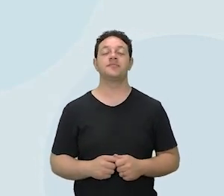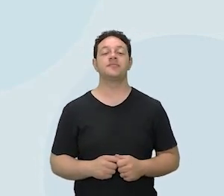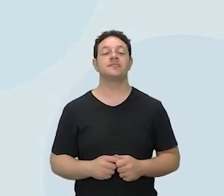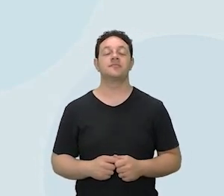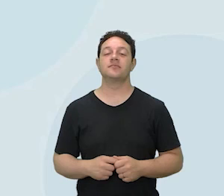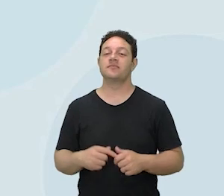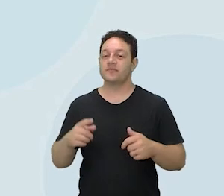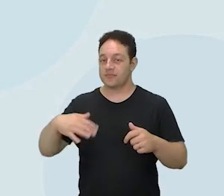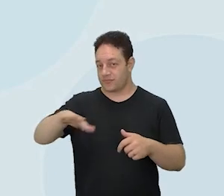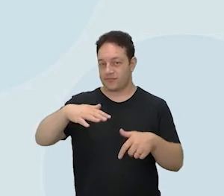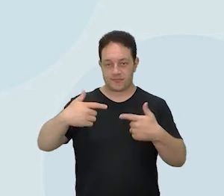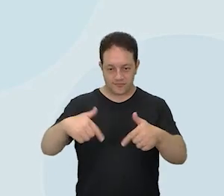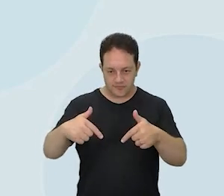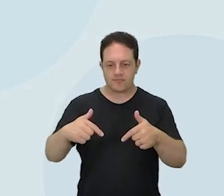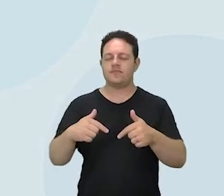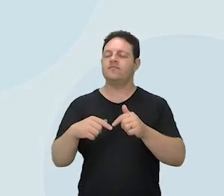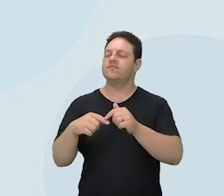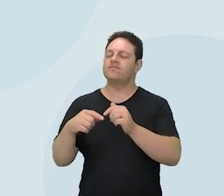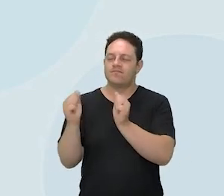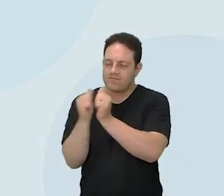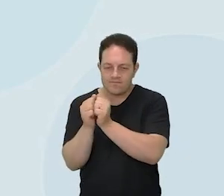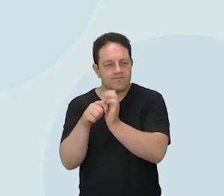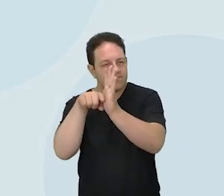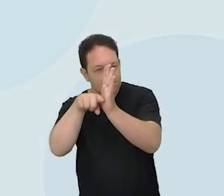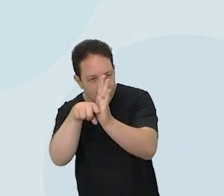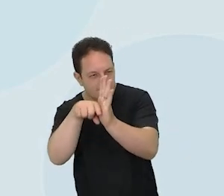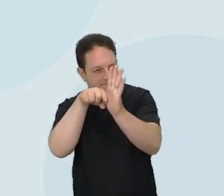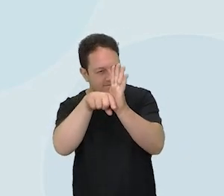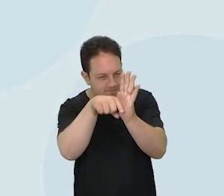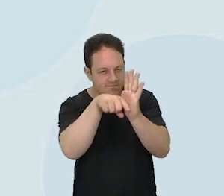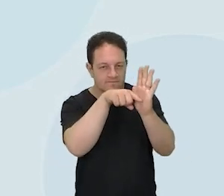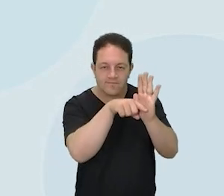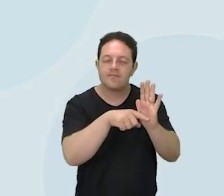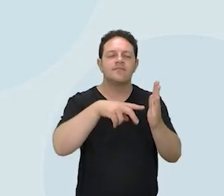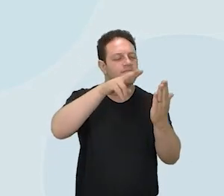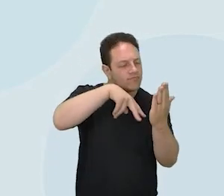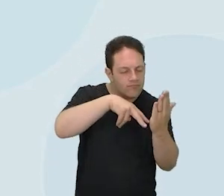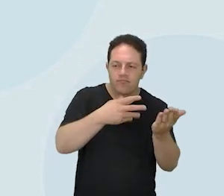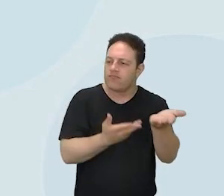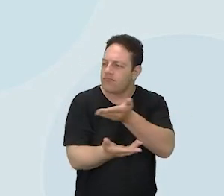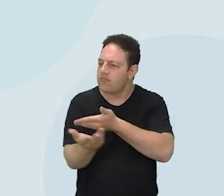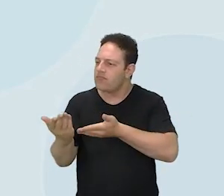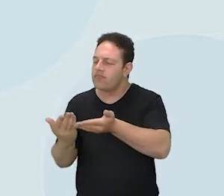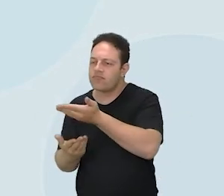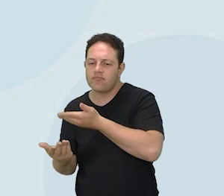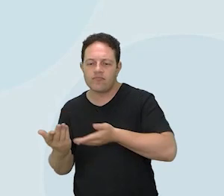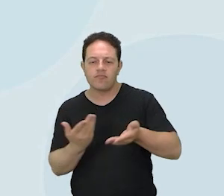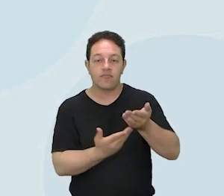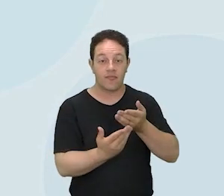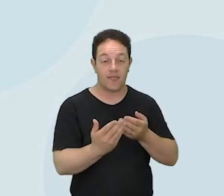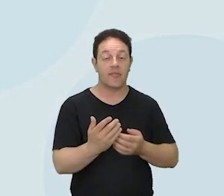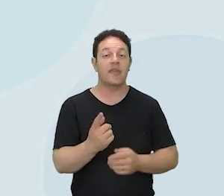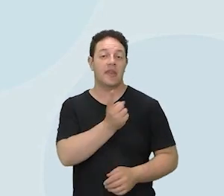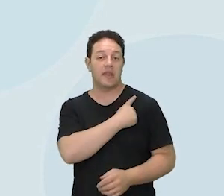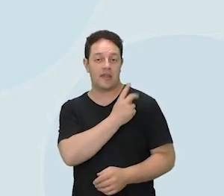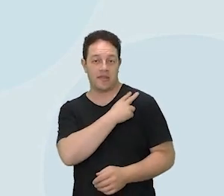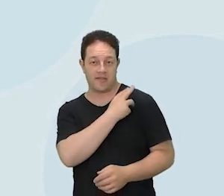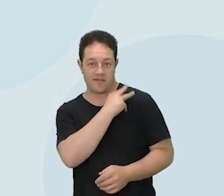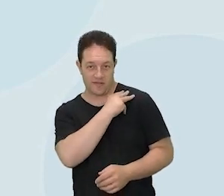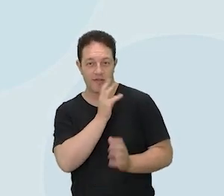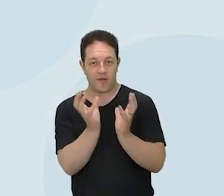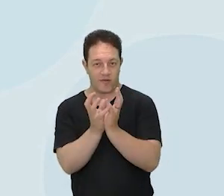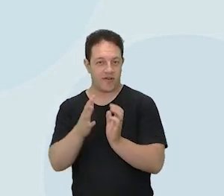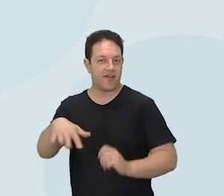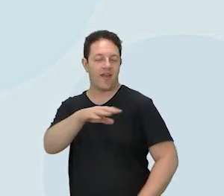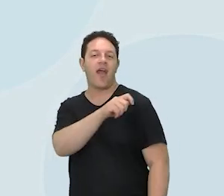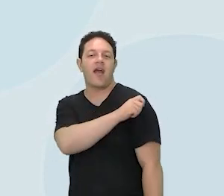Trabalharam muito com pesquisa, a leitura compartilhada. Nossos alunos do ensino médio,